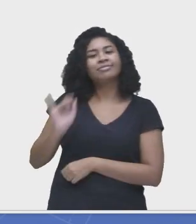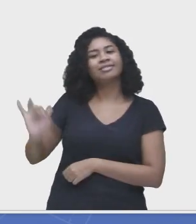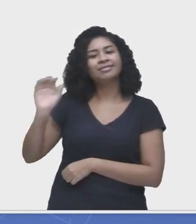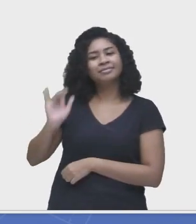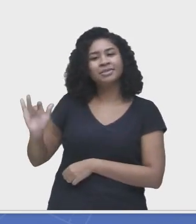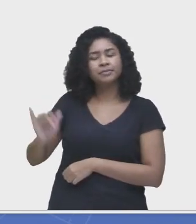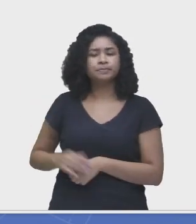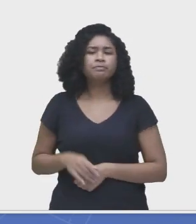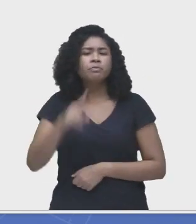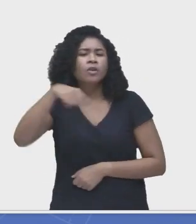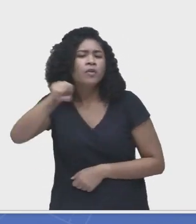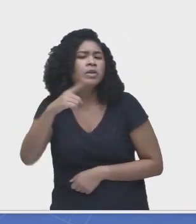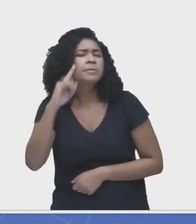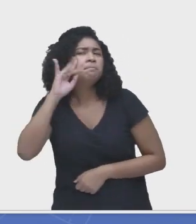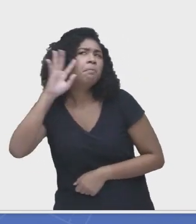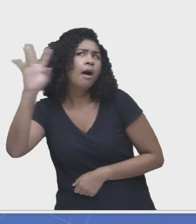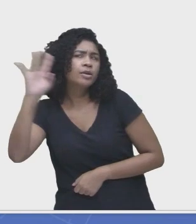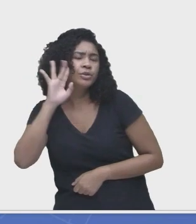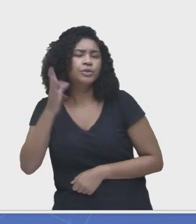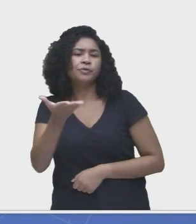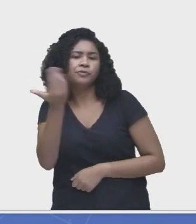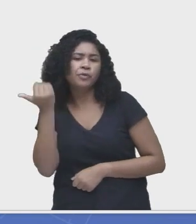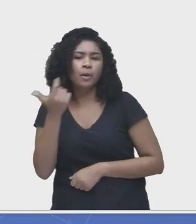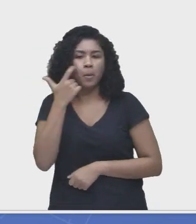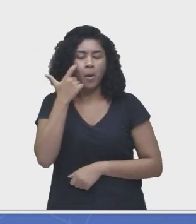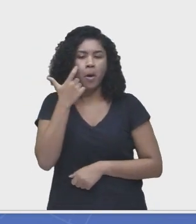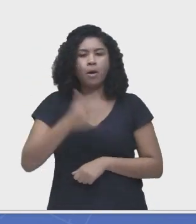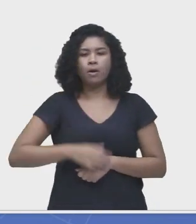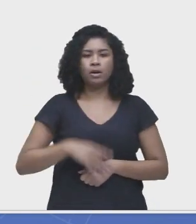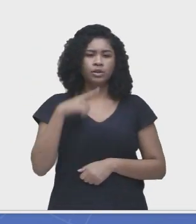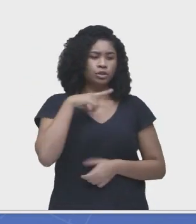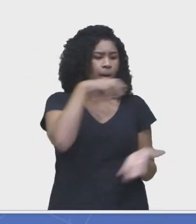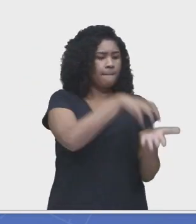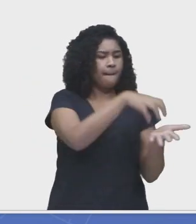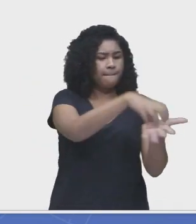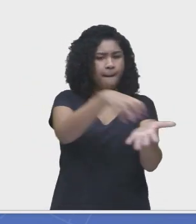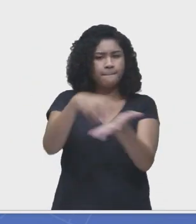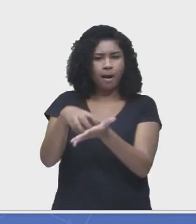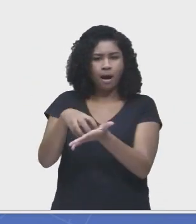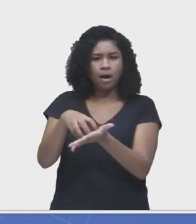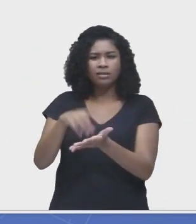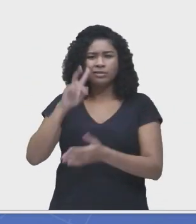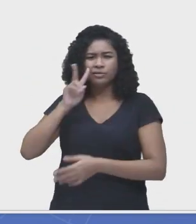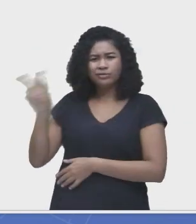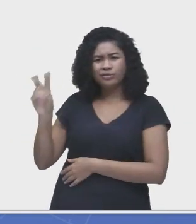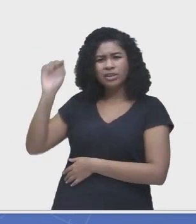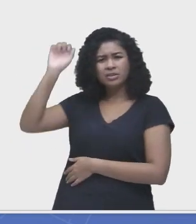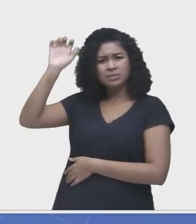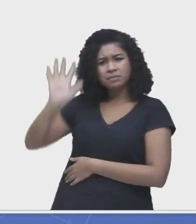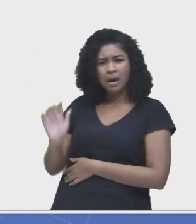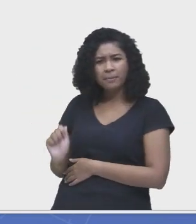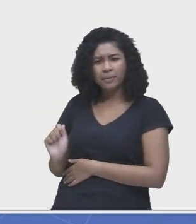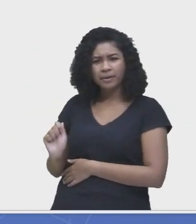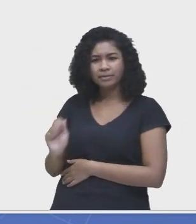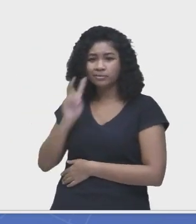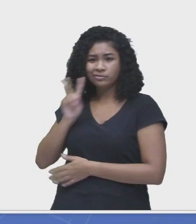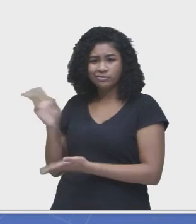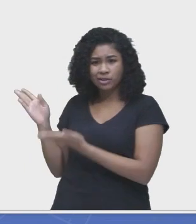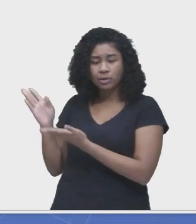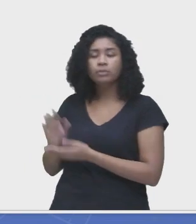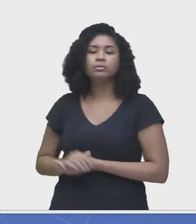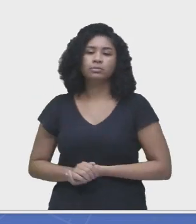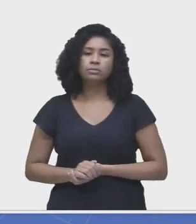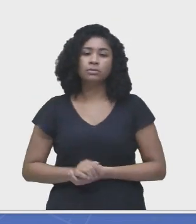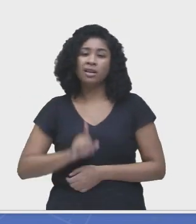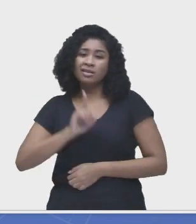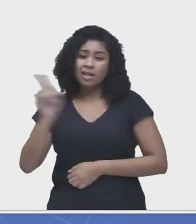viram ali no mapa, os fenícios que saíram daquela região que eu mostrei amarelo, que hoje, onde hoje é o Líbano, e aí que começa?